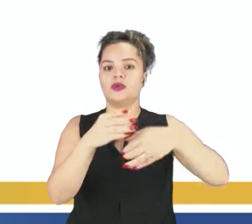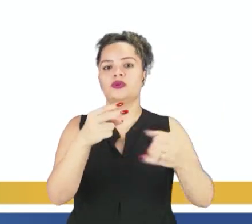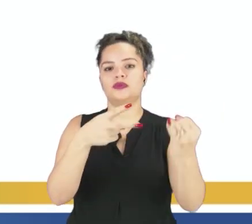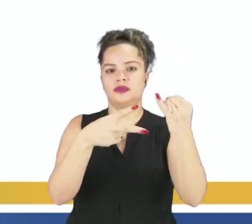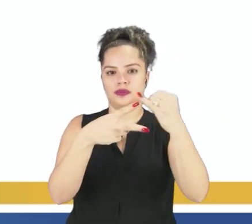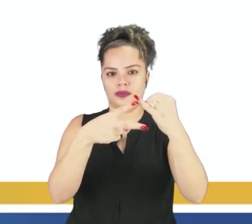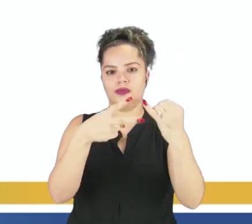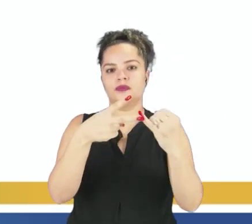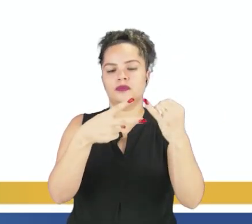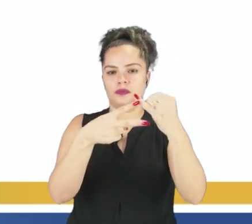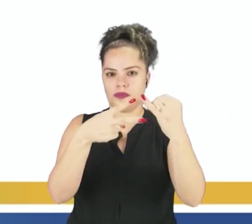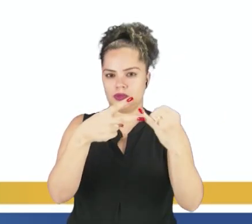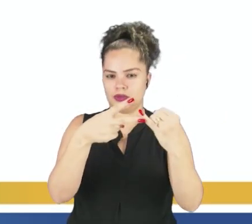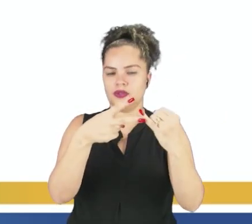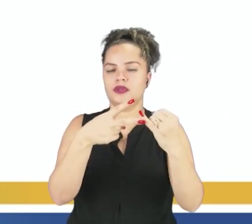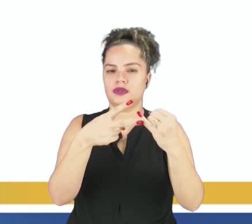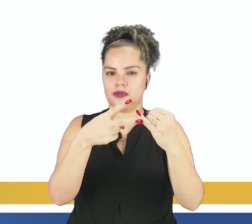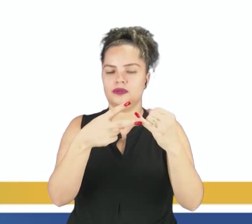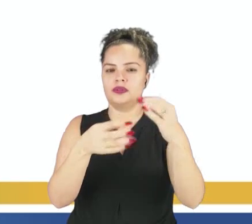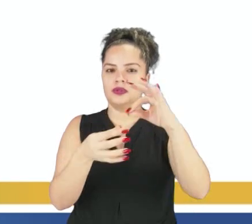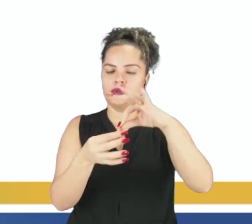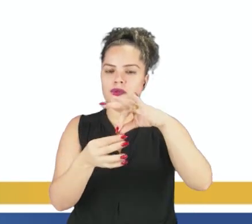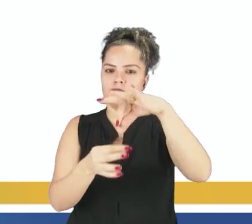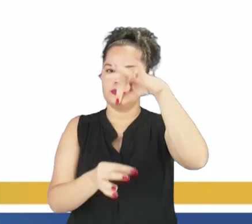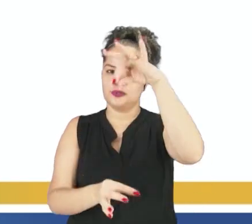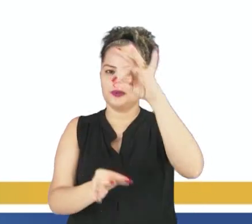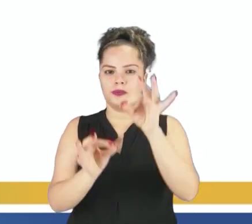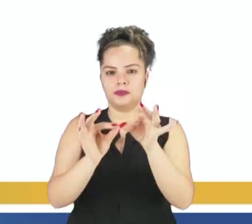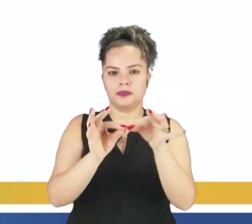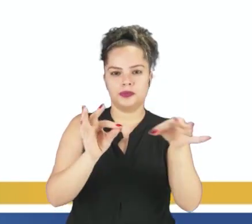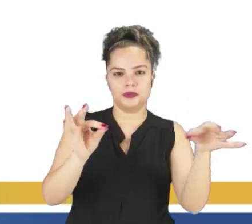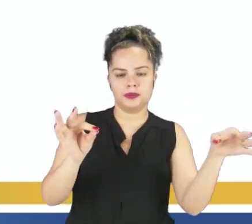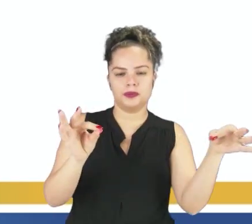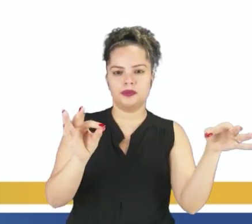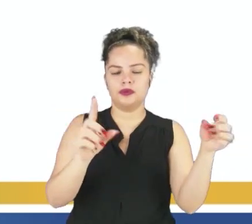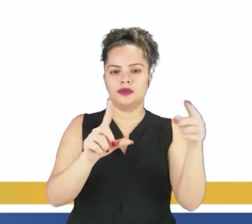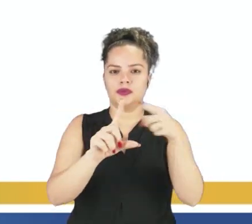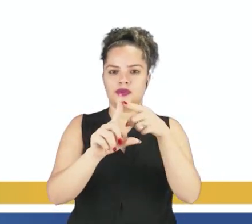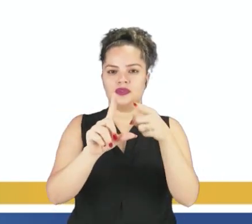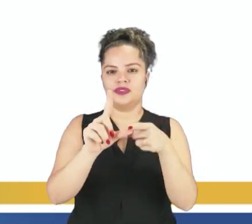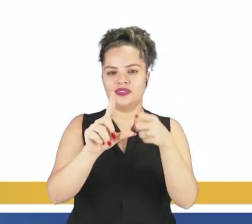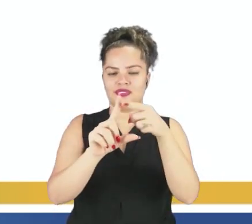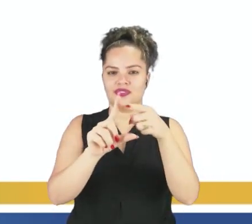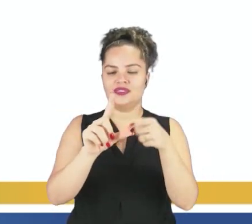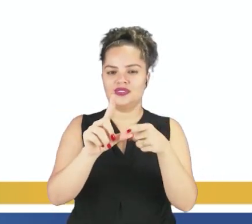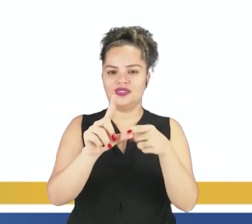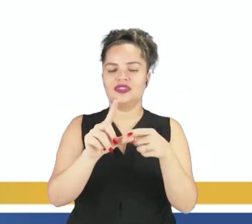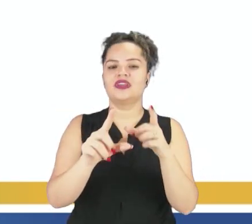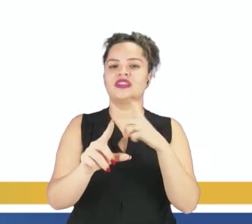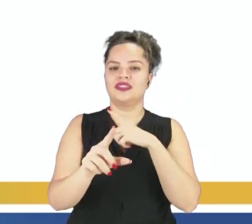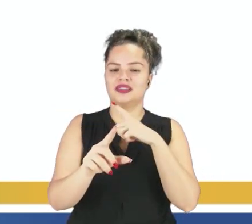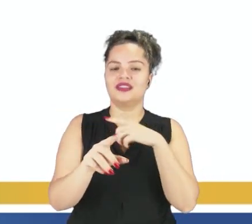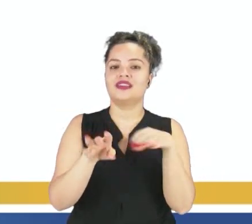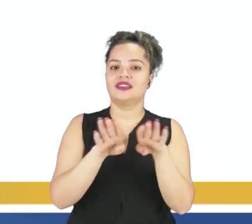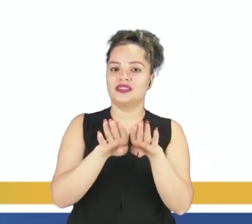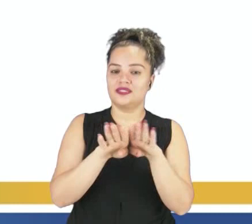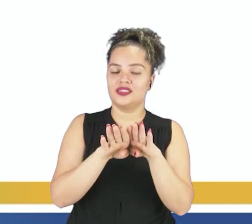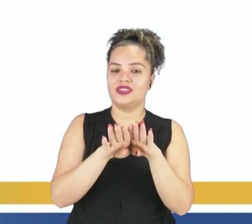polígono. E fazendo o prolongamento dos lados, nós vamos ter também o quê? Os